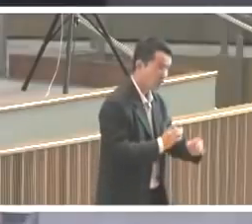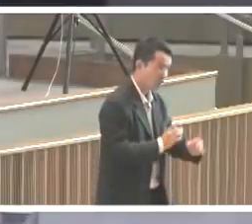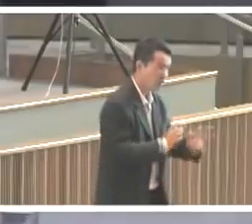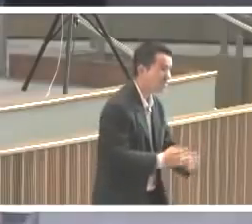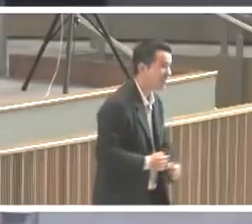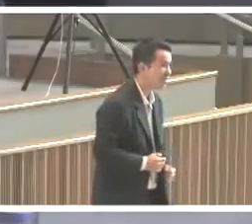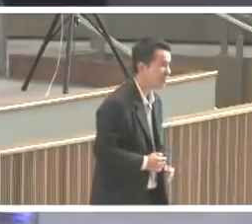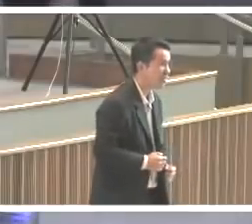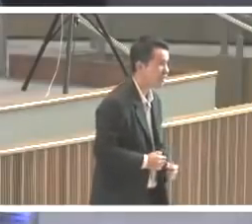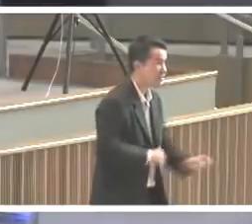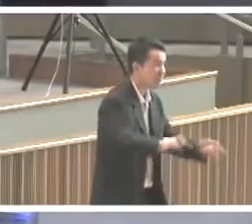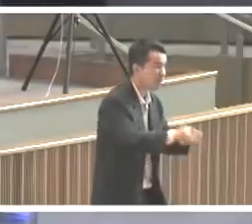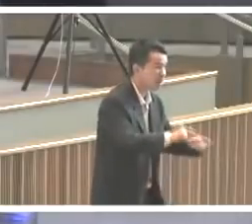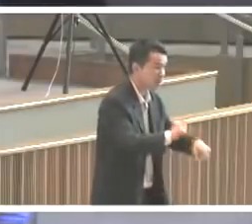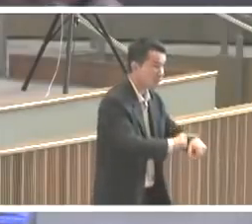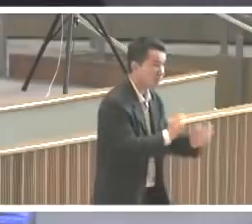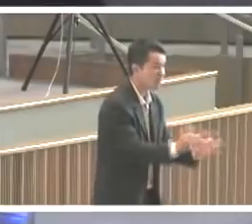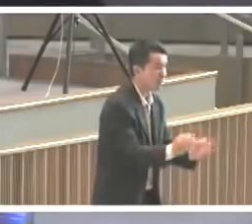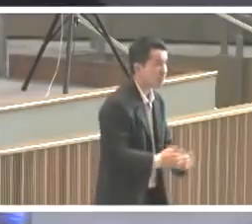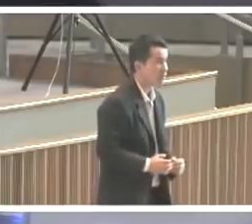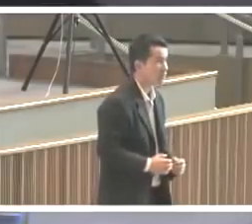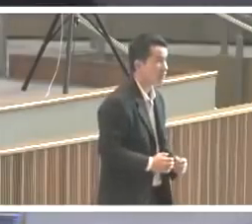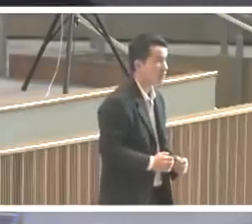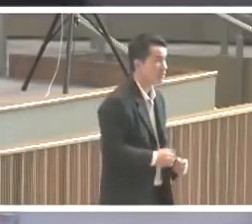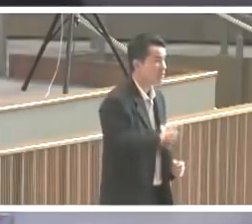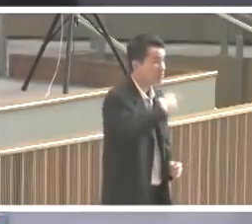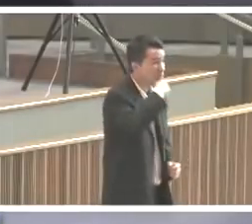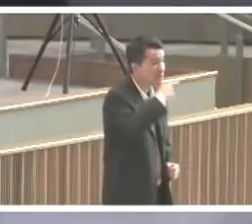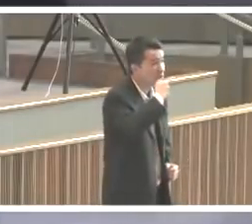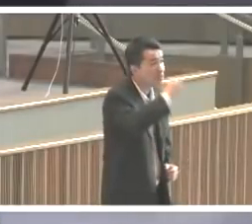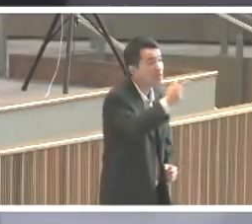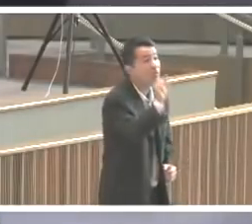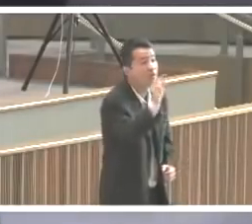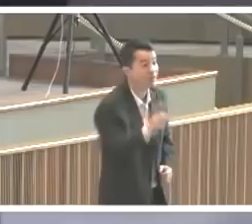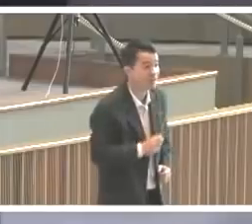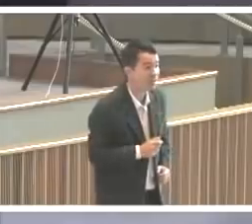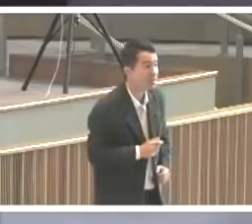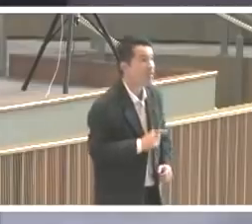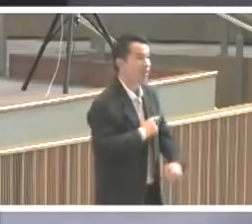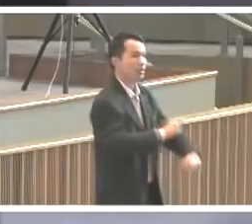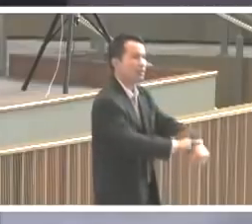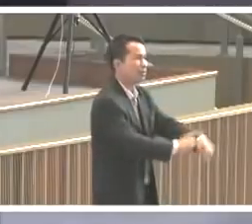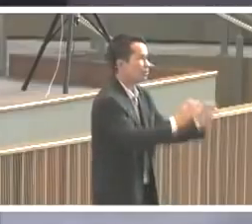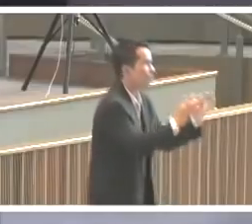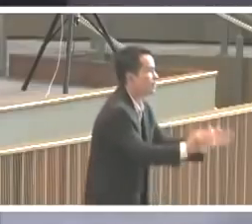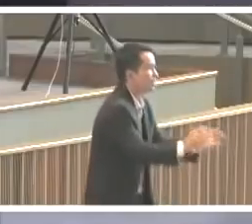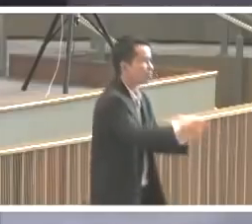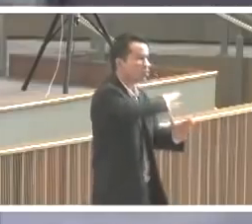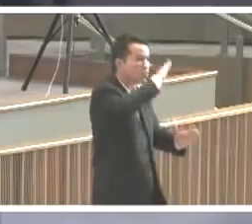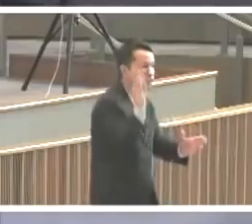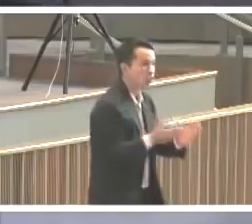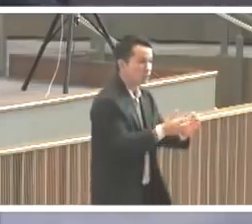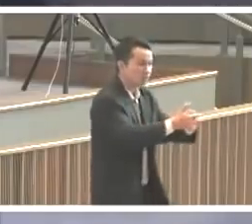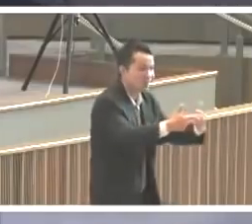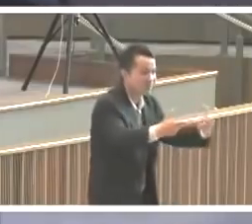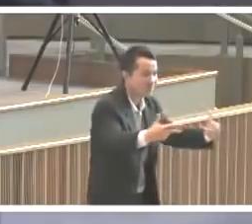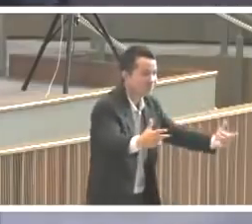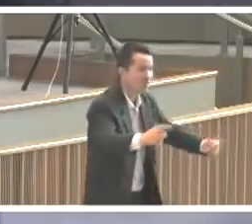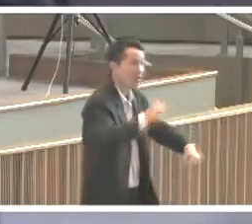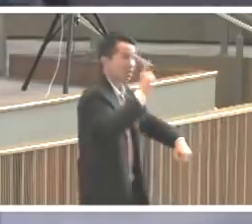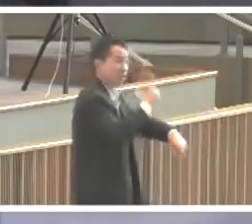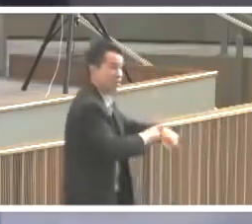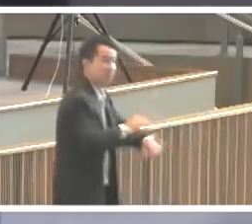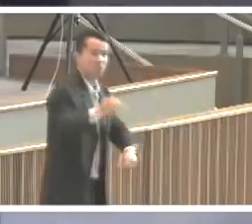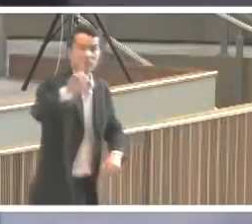O que Platão estava dizendo, que tem um tempo para todas as coisas, e o tempo de Deus é quando Deus toca o